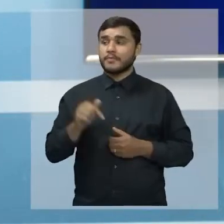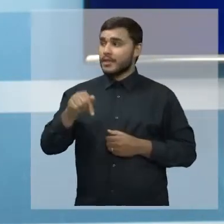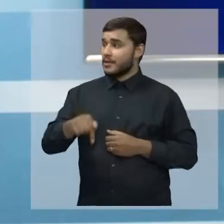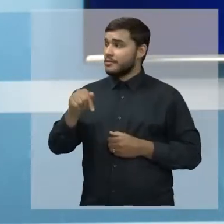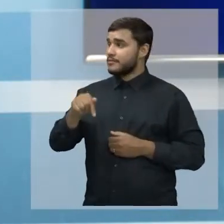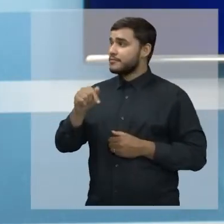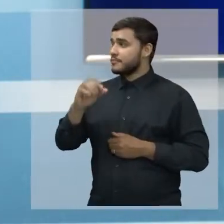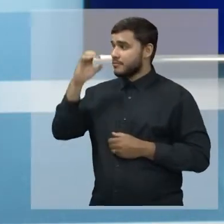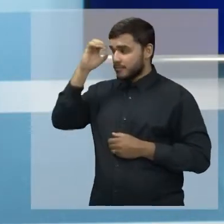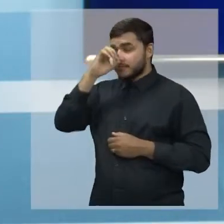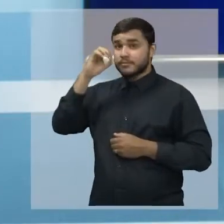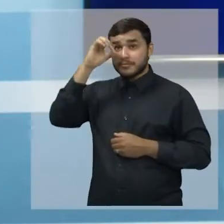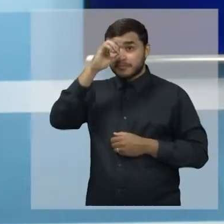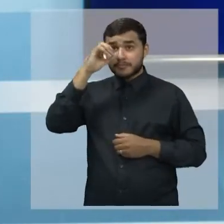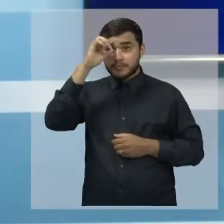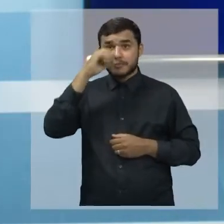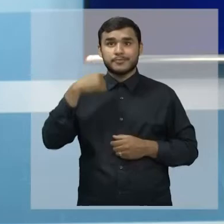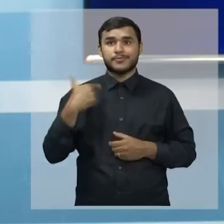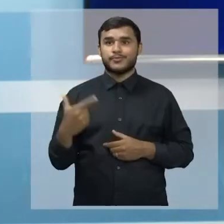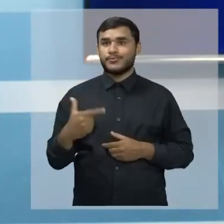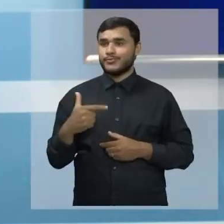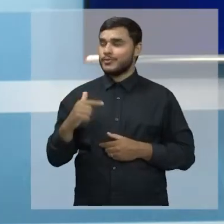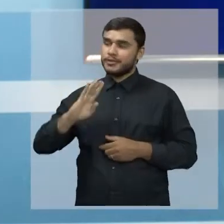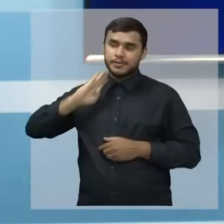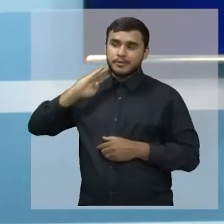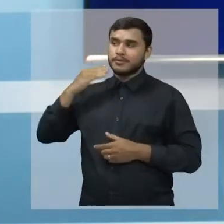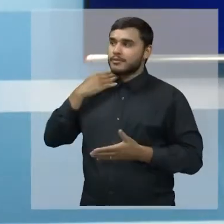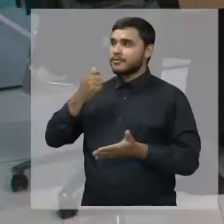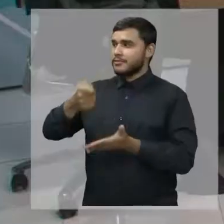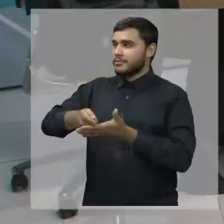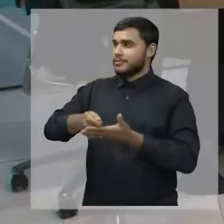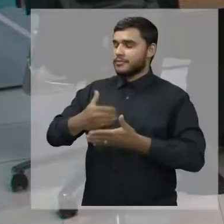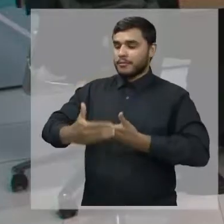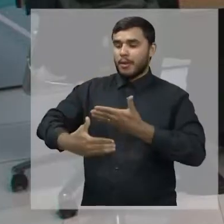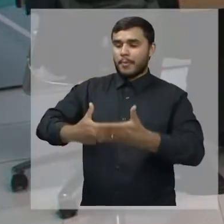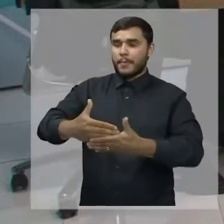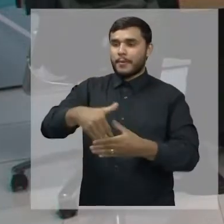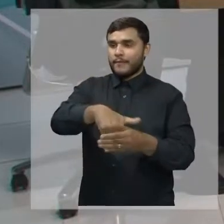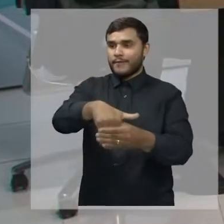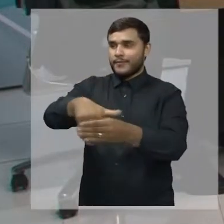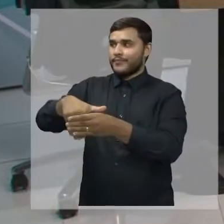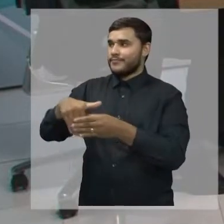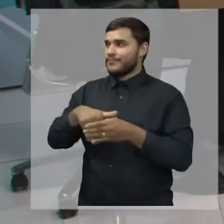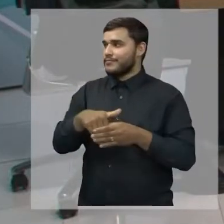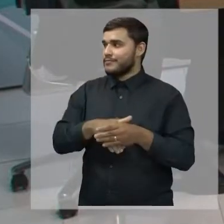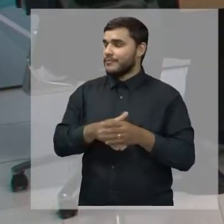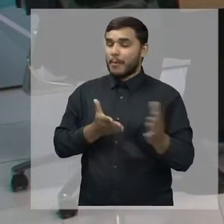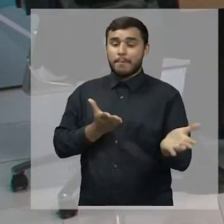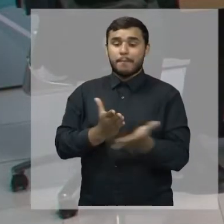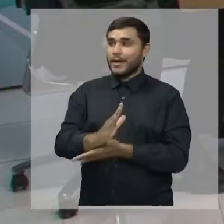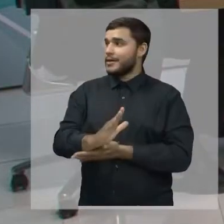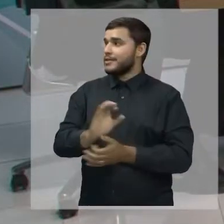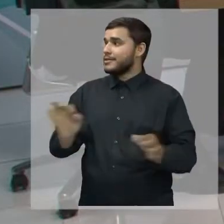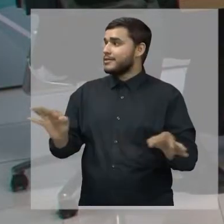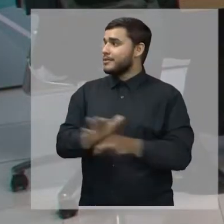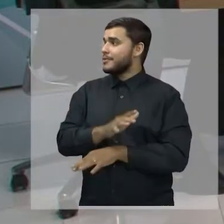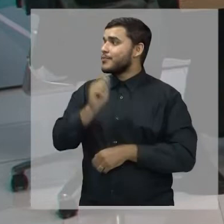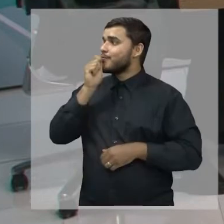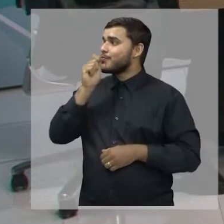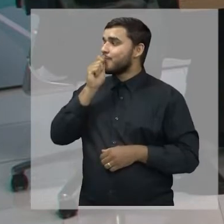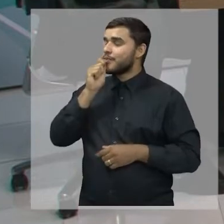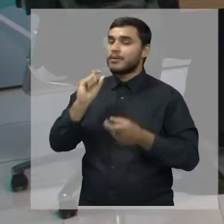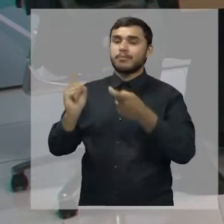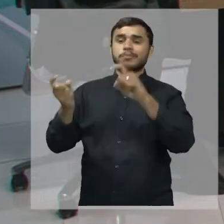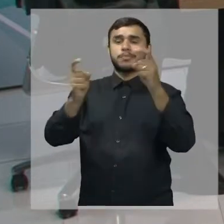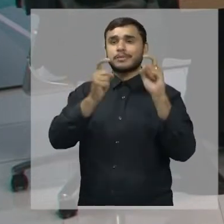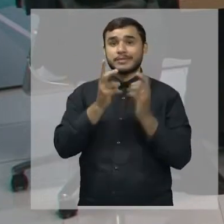nós não temos poder de voto para modificar... E aqui não transita em julgado, não. Aqui não transita em julgado, a gente está sempre recorrendo aqui à discussão, pois